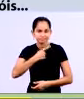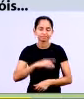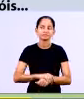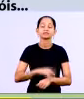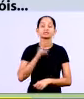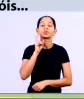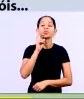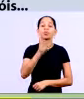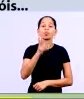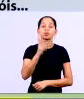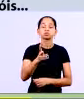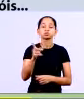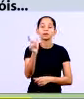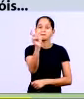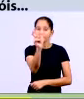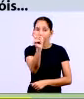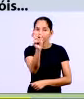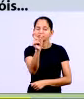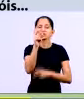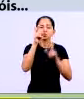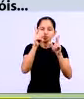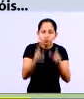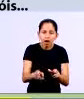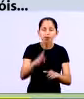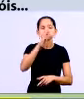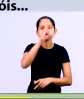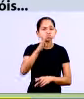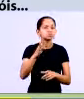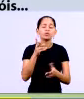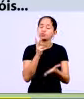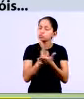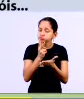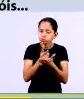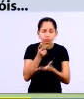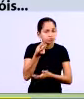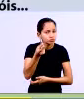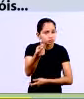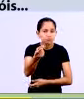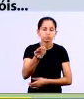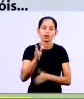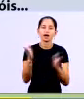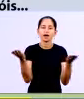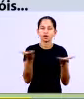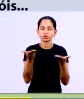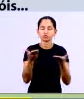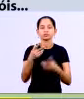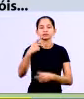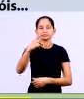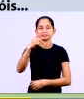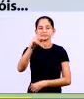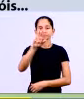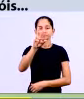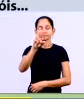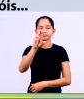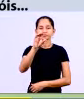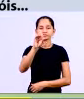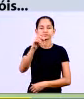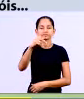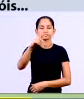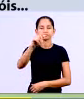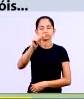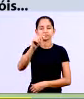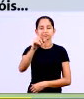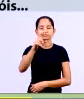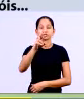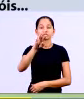Continuam acentuadas. Não perdeu o acento. Ok. As proparoxítonas, não